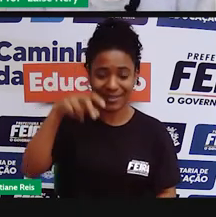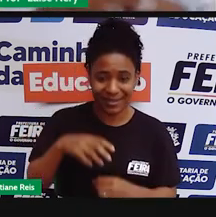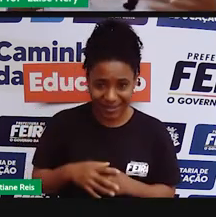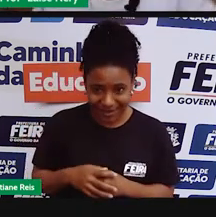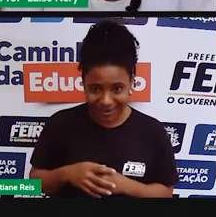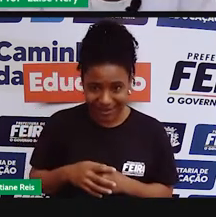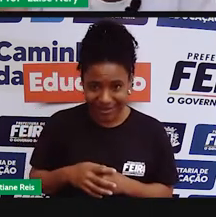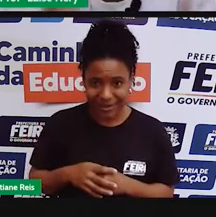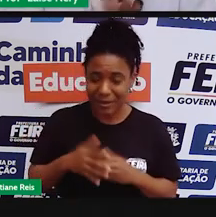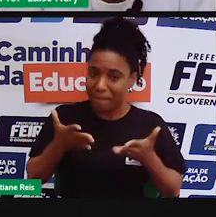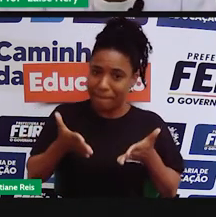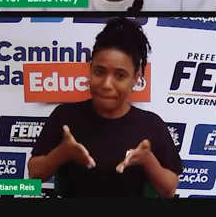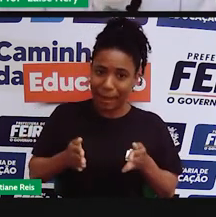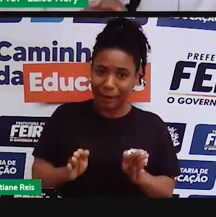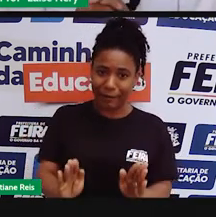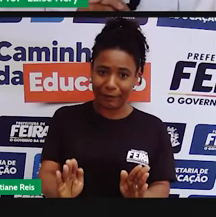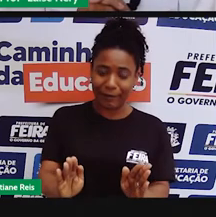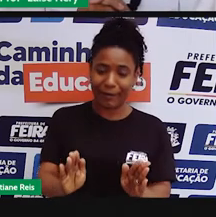parir,